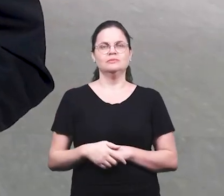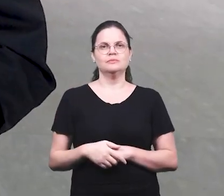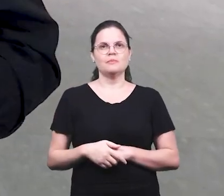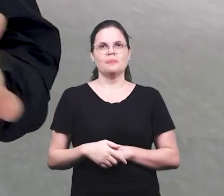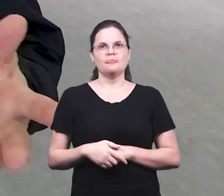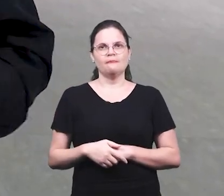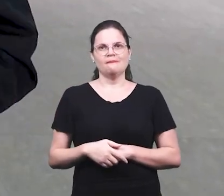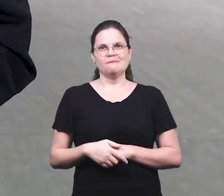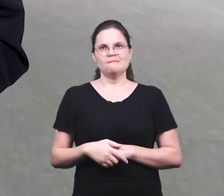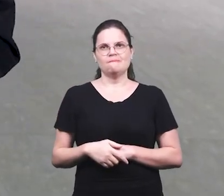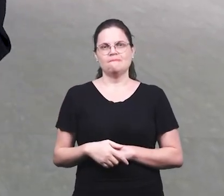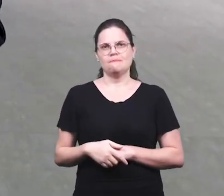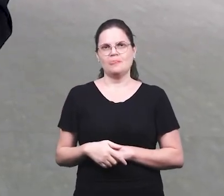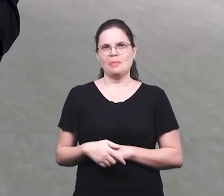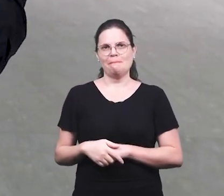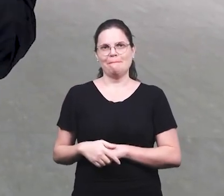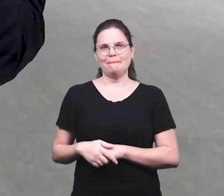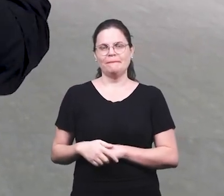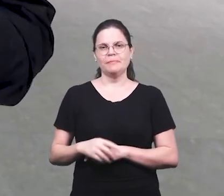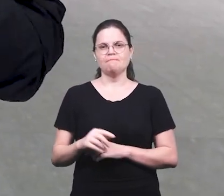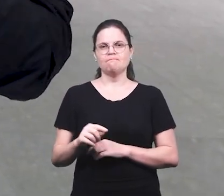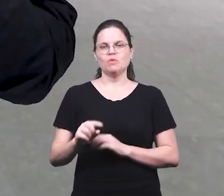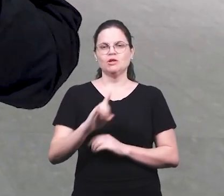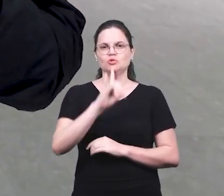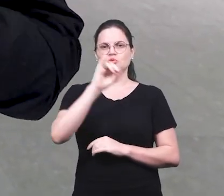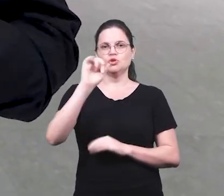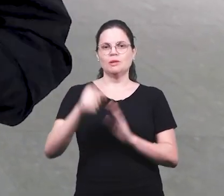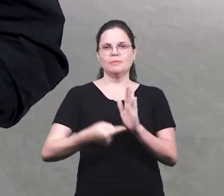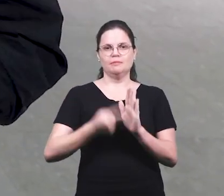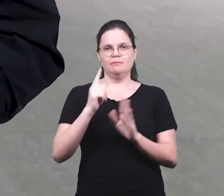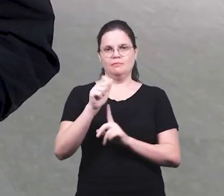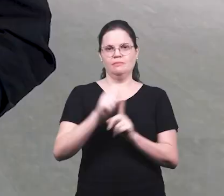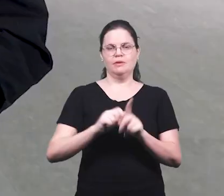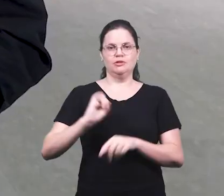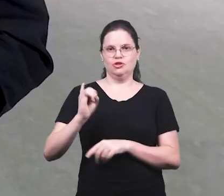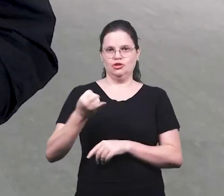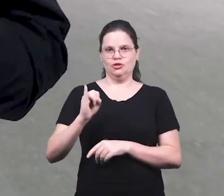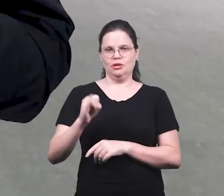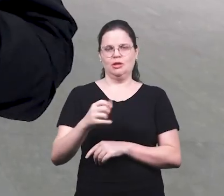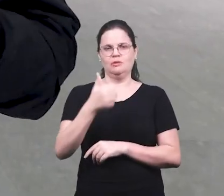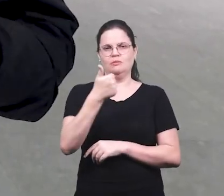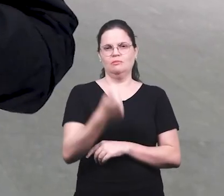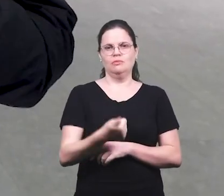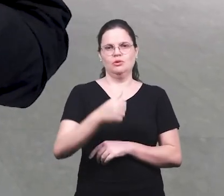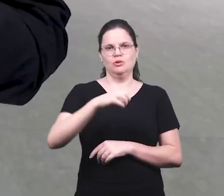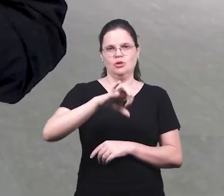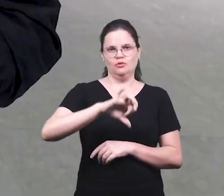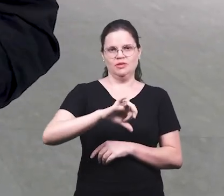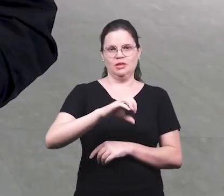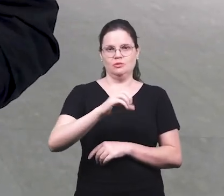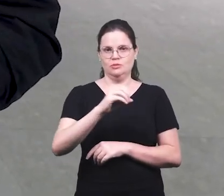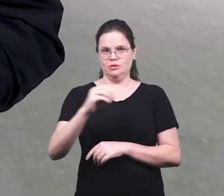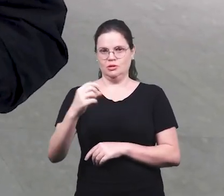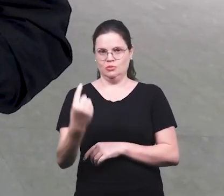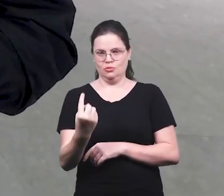Charles Parham, e em 1º de janeiro de 1901,